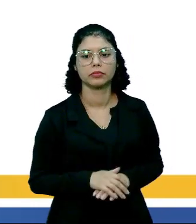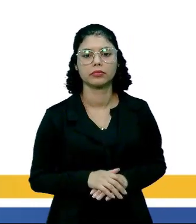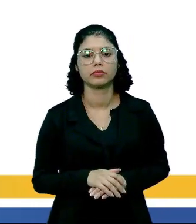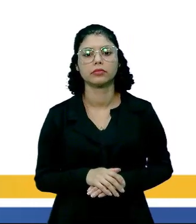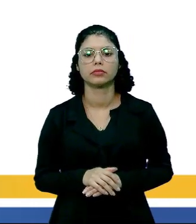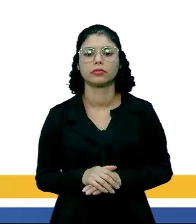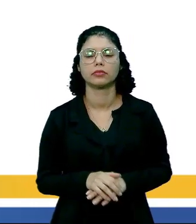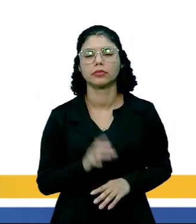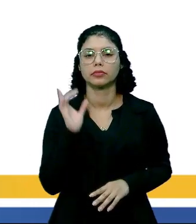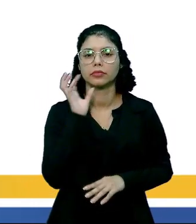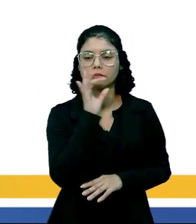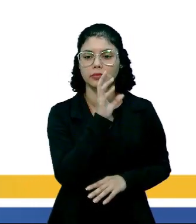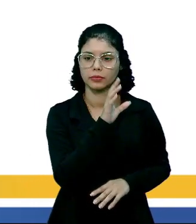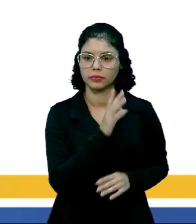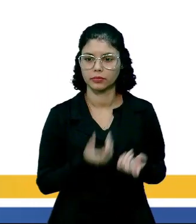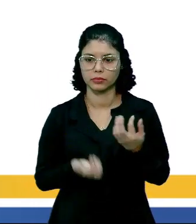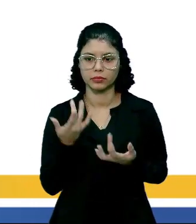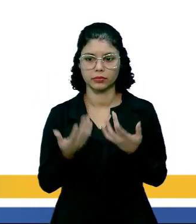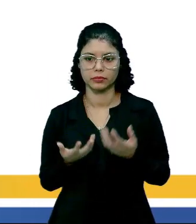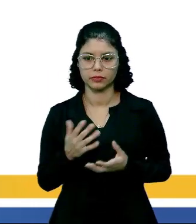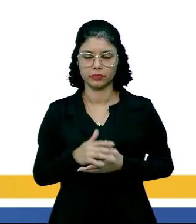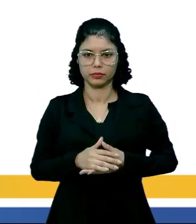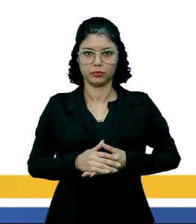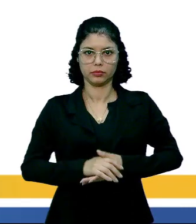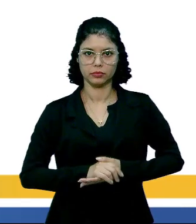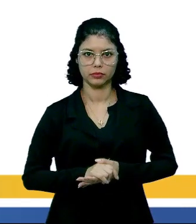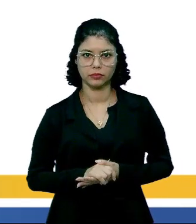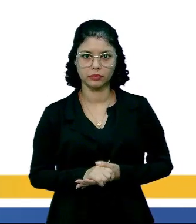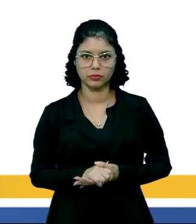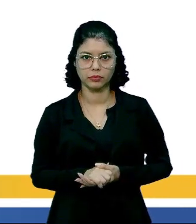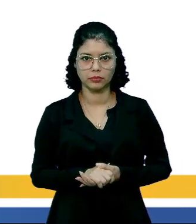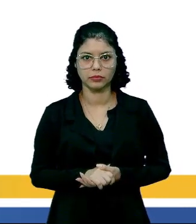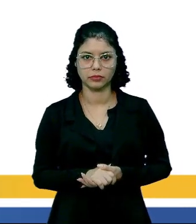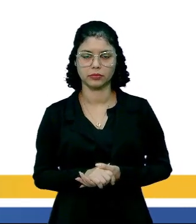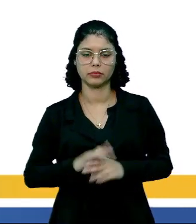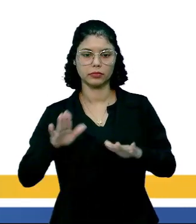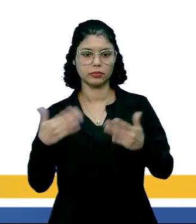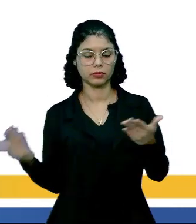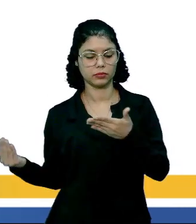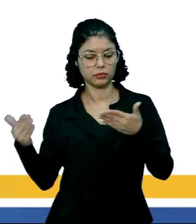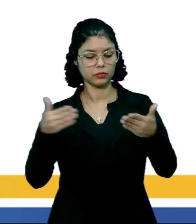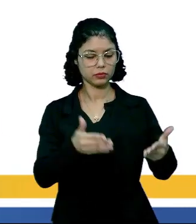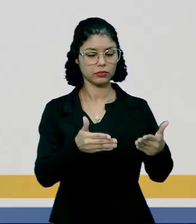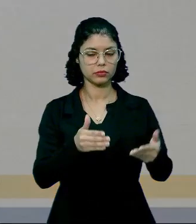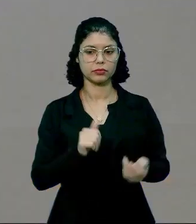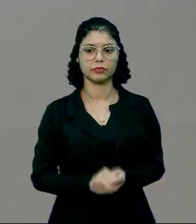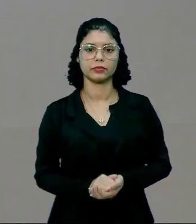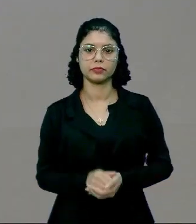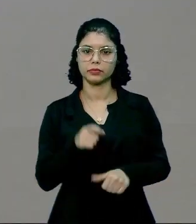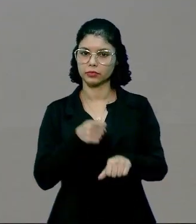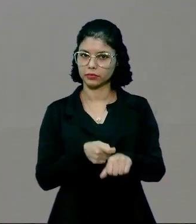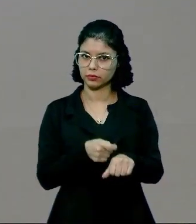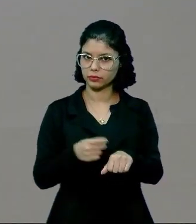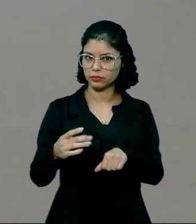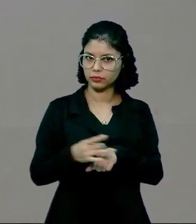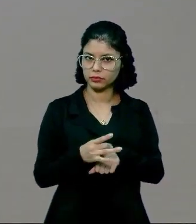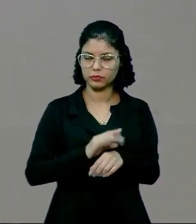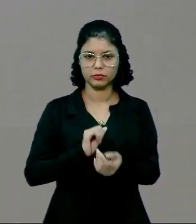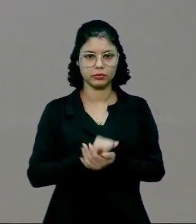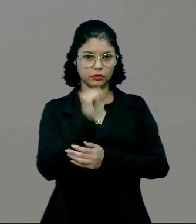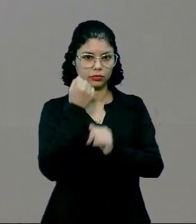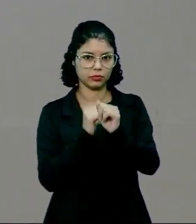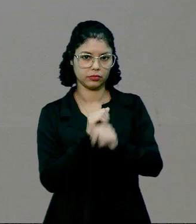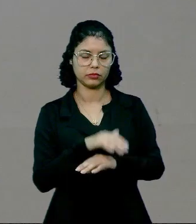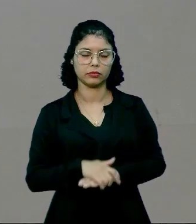D carvão resfriado e na letra e carvão queimado Qual é o objetivo do carvão nas